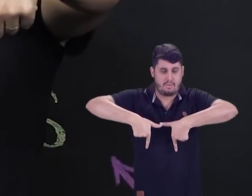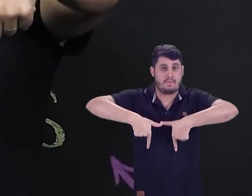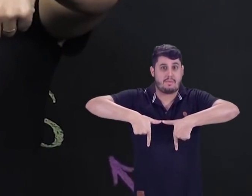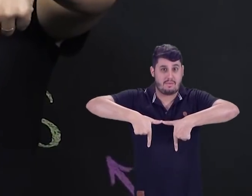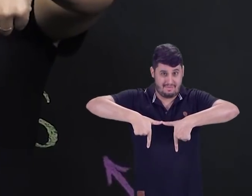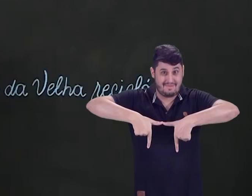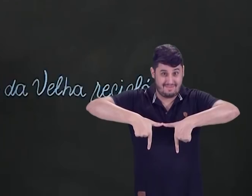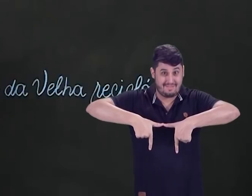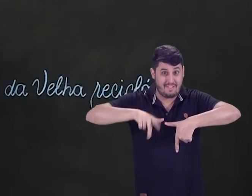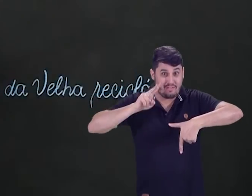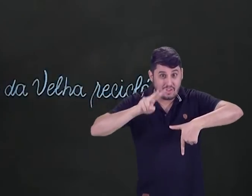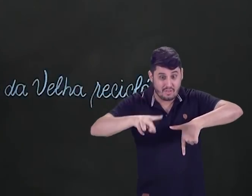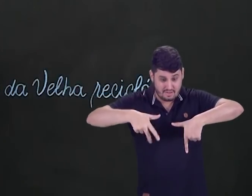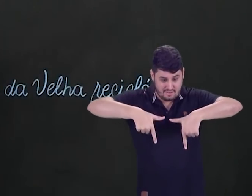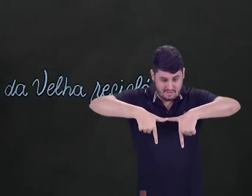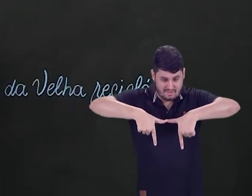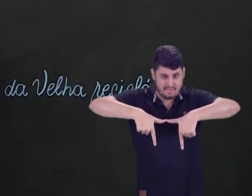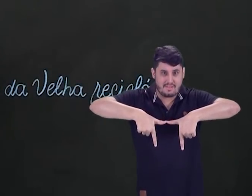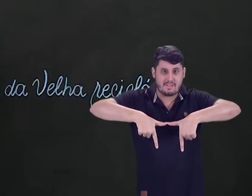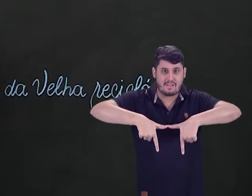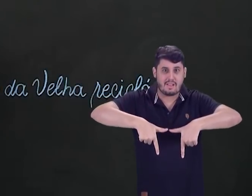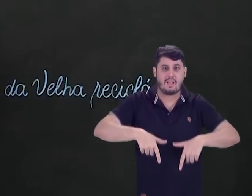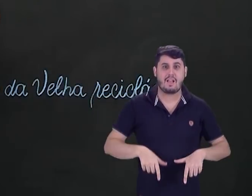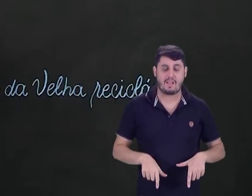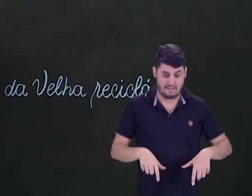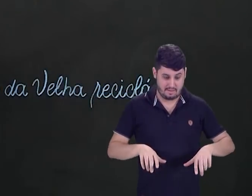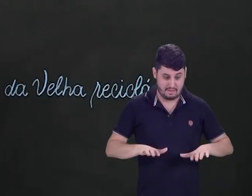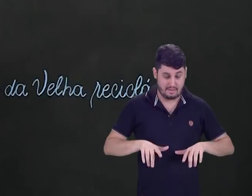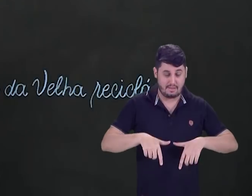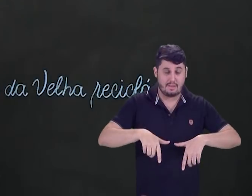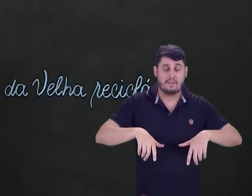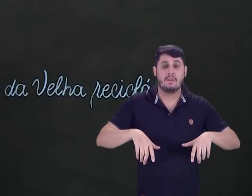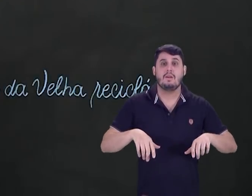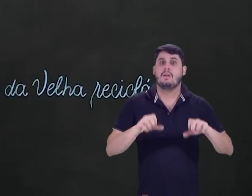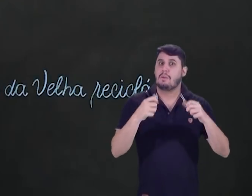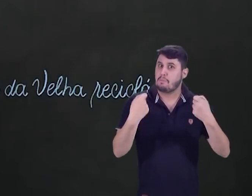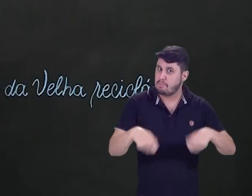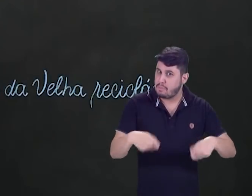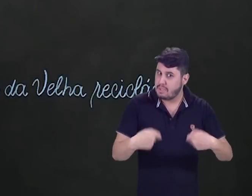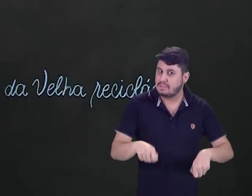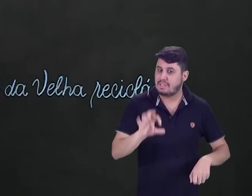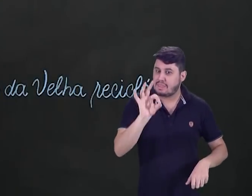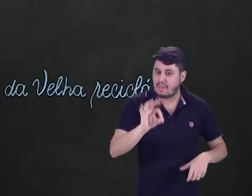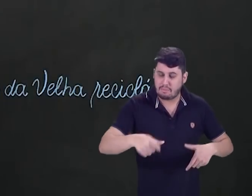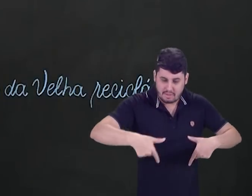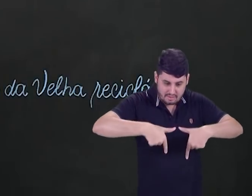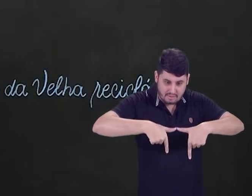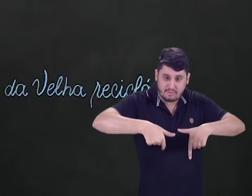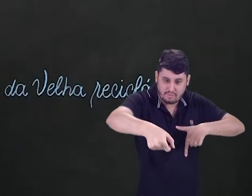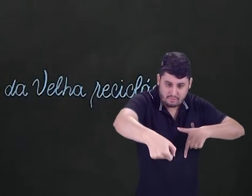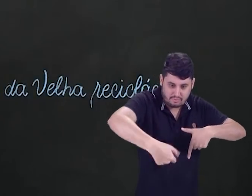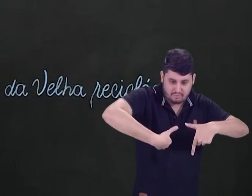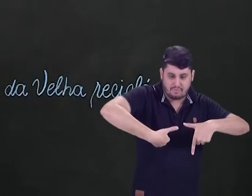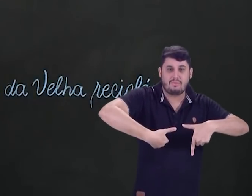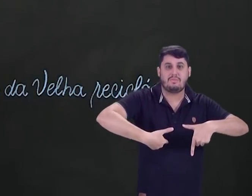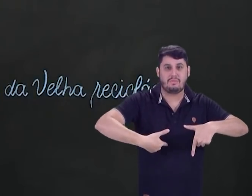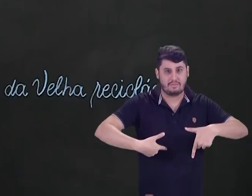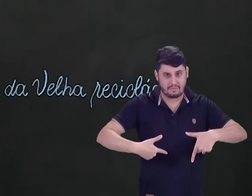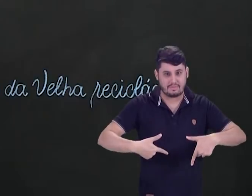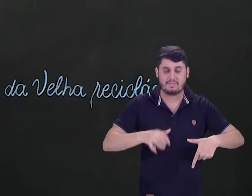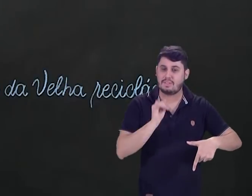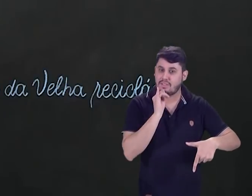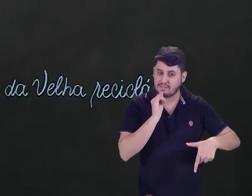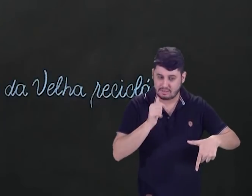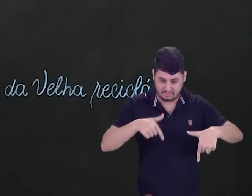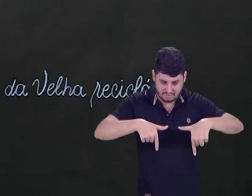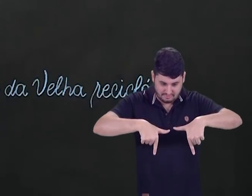fazer um golzinho. E essa tampinha tem que passar entre esse golzinho. Então vai jogando as três tampinhas, cruzando,